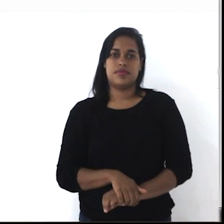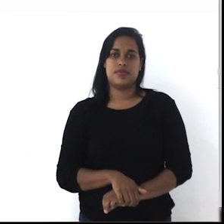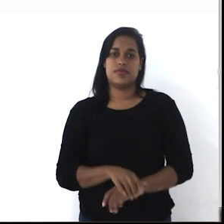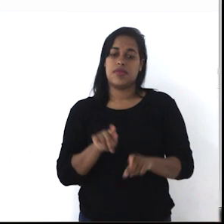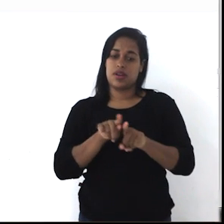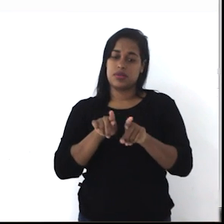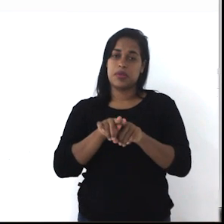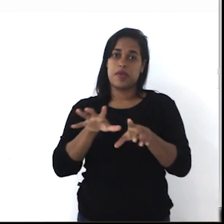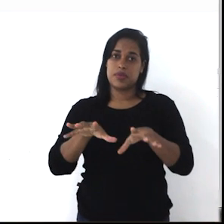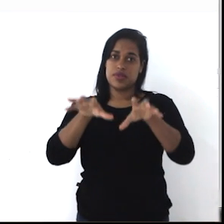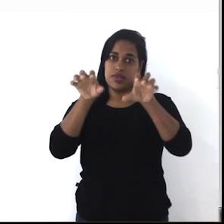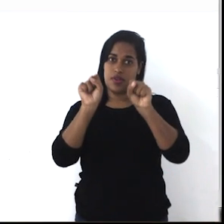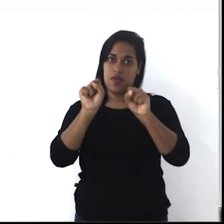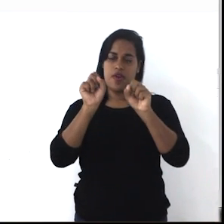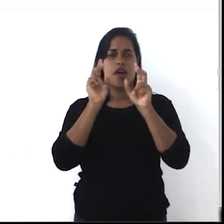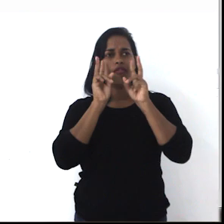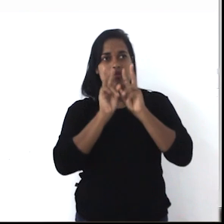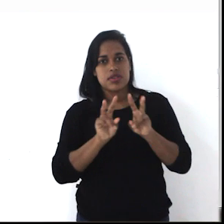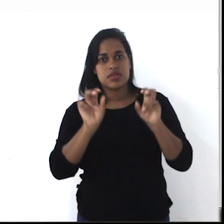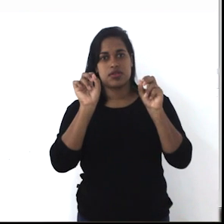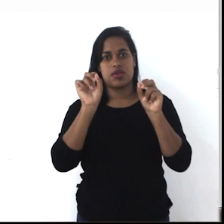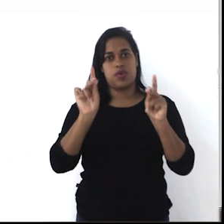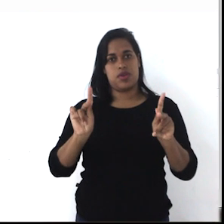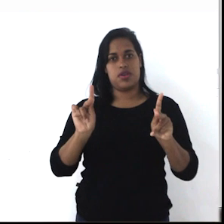Vamos salvar e vamos ver se está tudo ok.